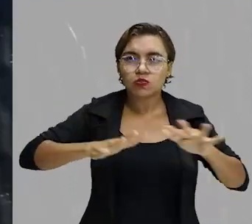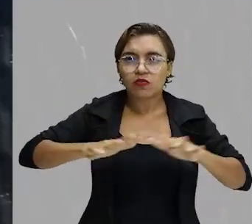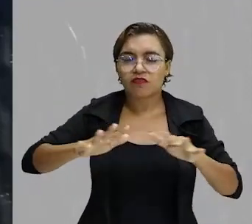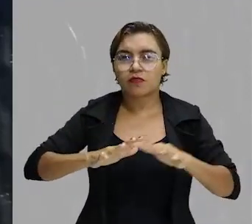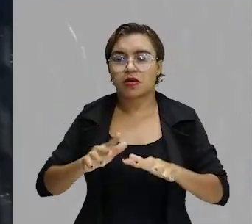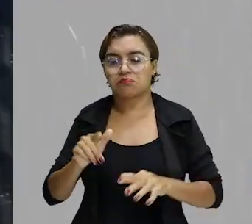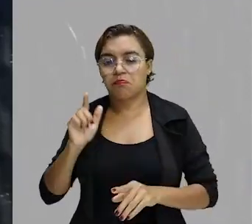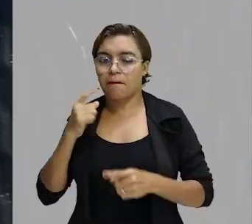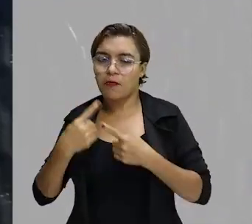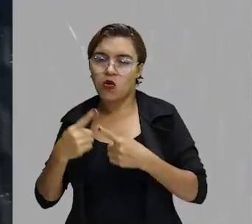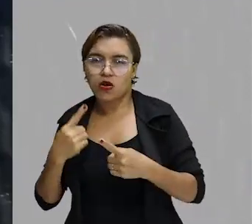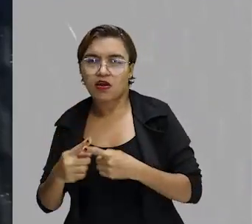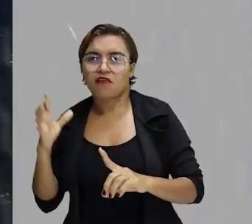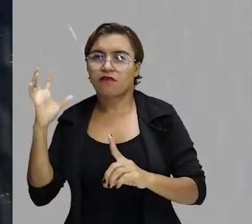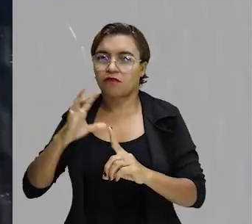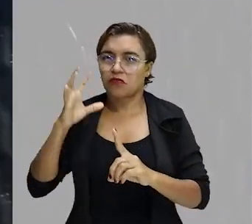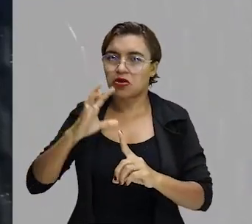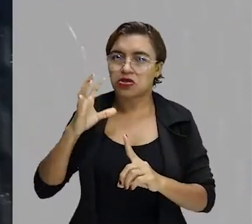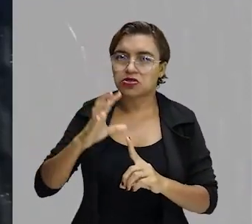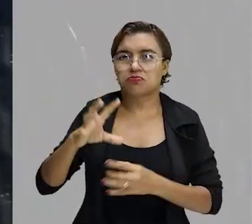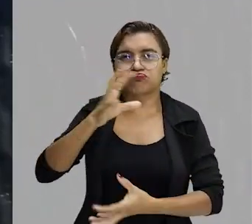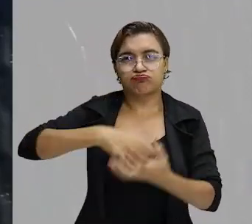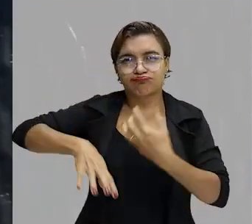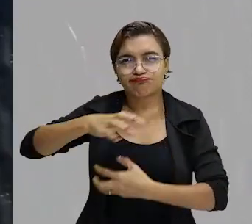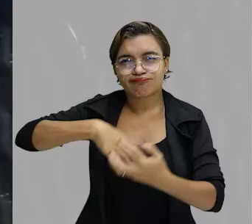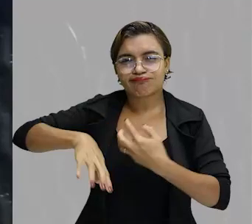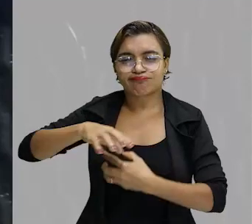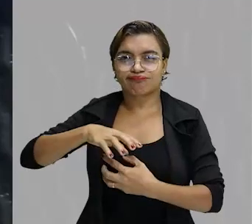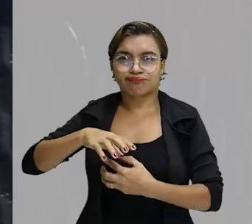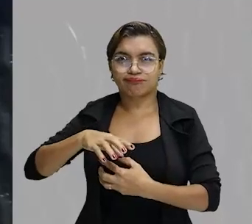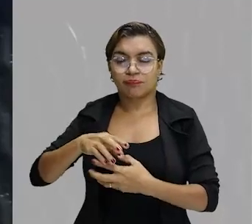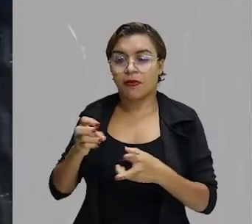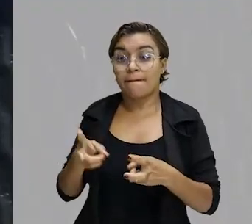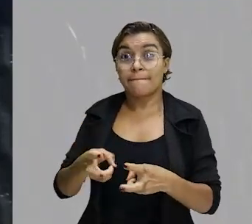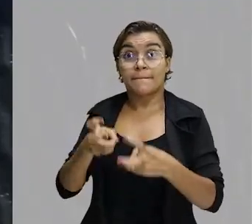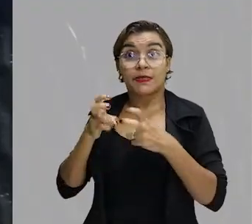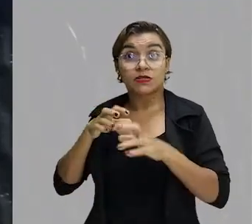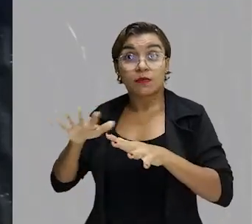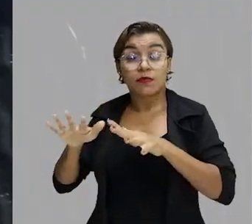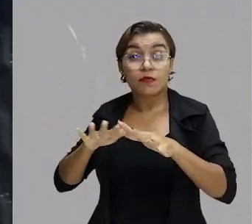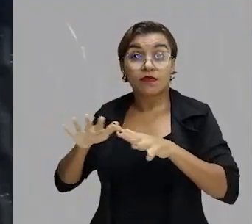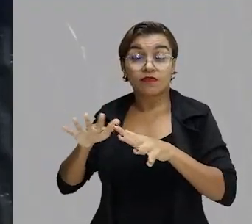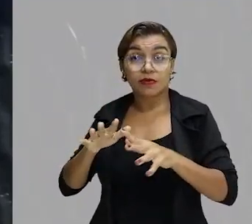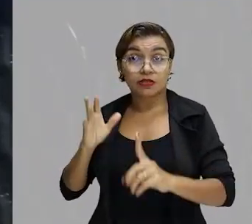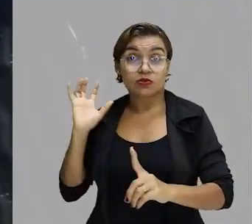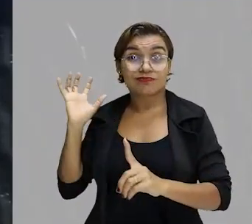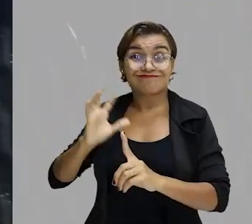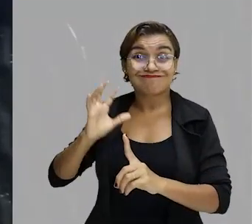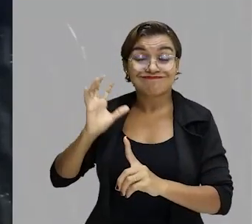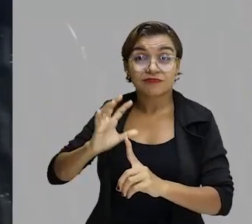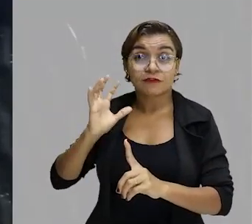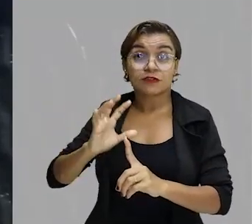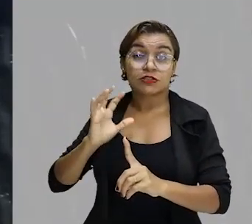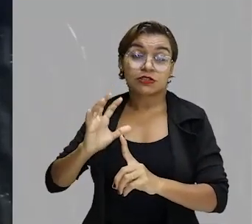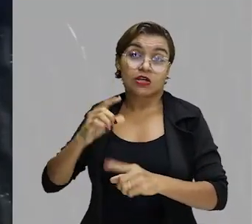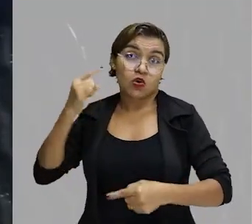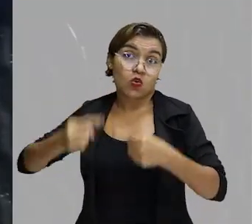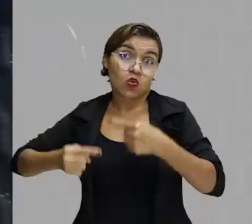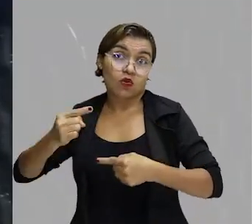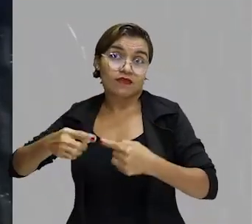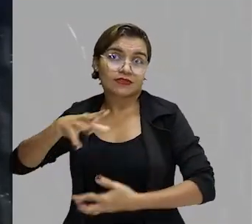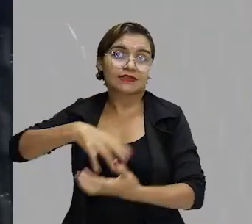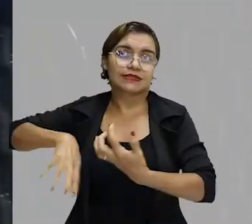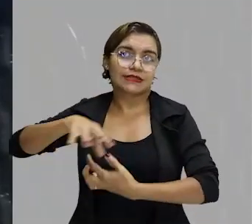colocam em risco o equilíbrio e a ordem social, eles veem os movimentos como causadores do conflito e da